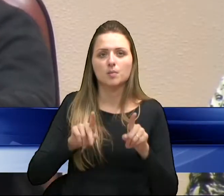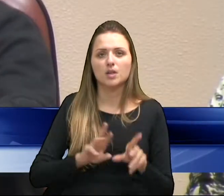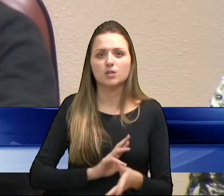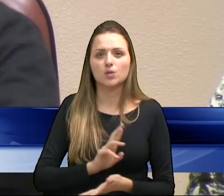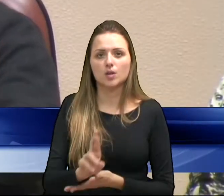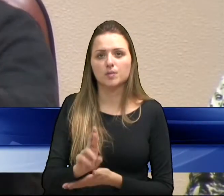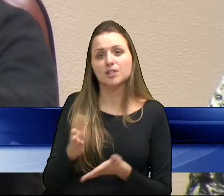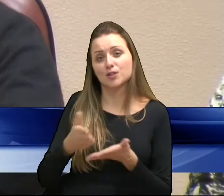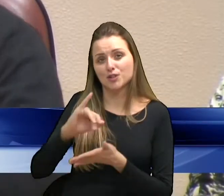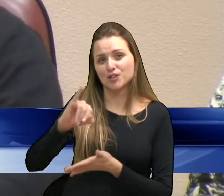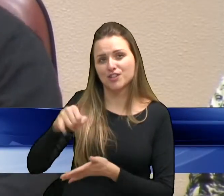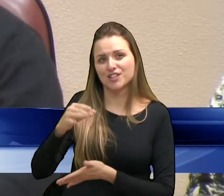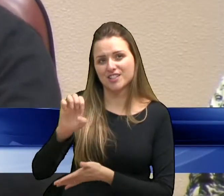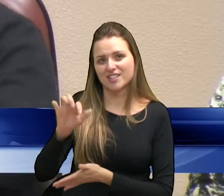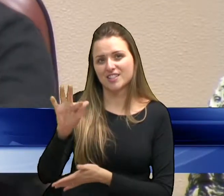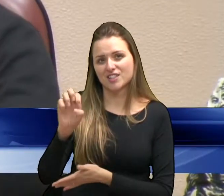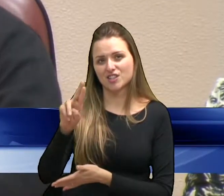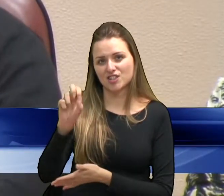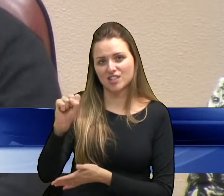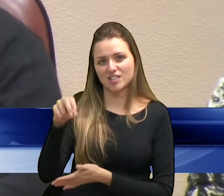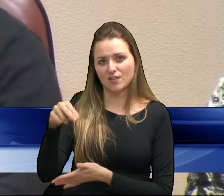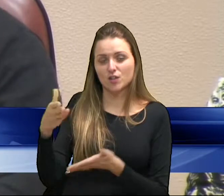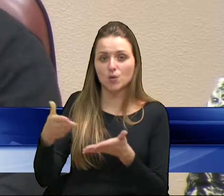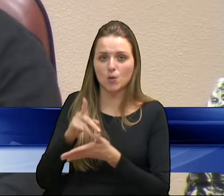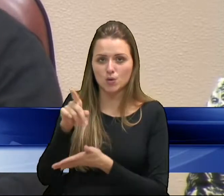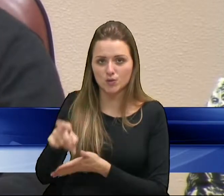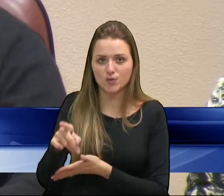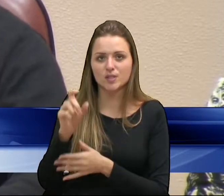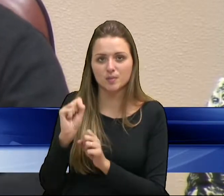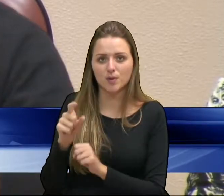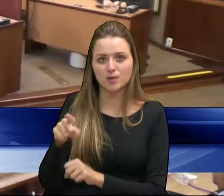o Jefferson, então nós passamos as considerações finais para o senhor.